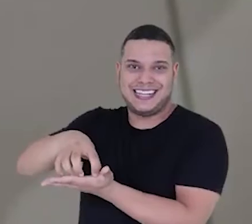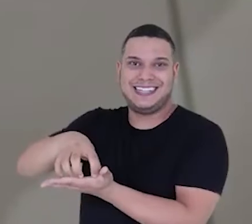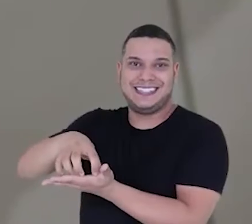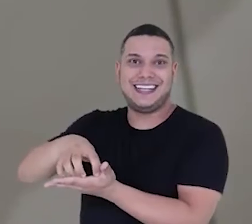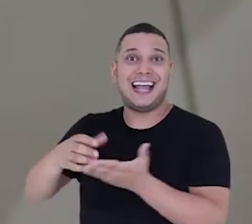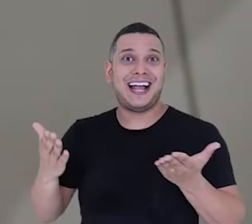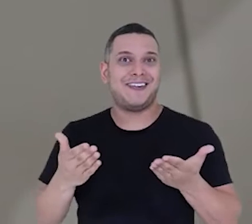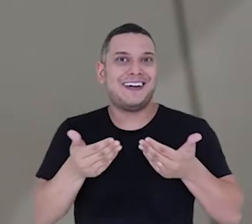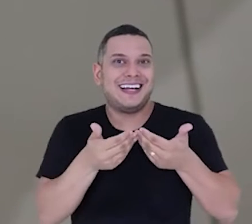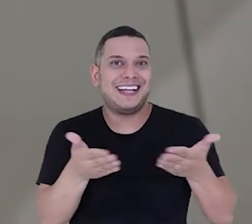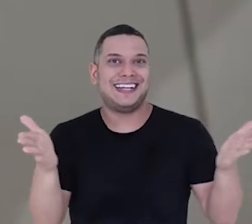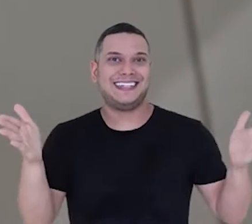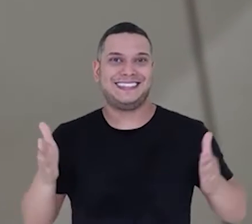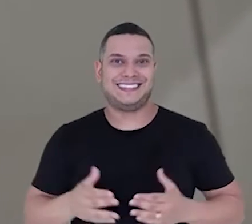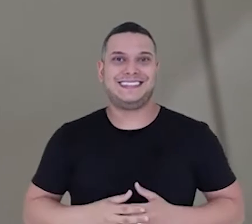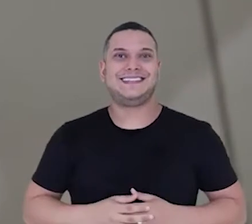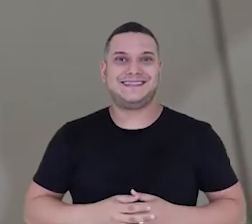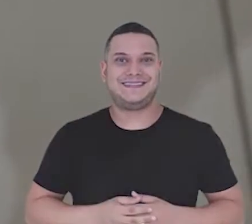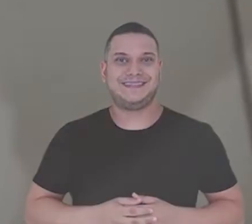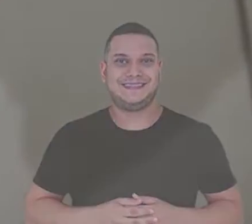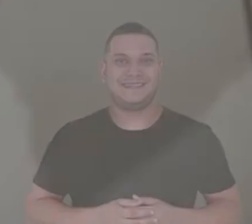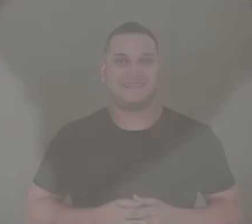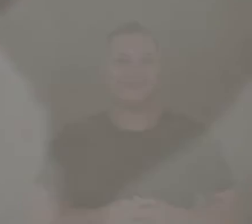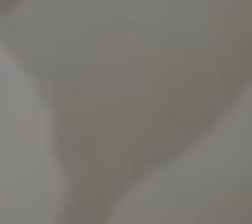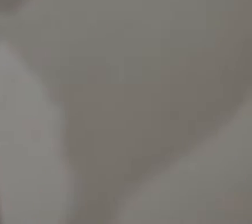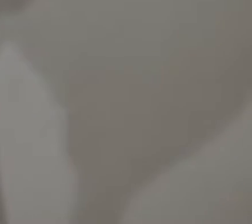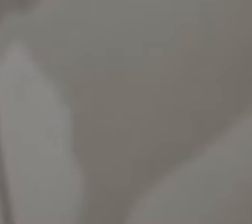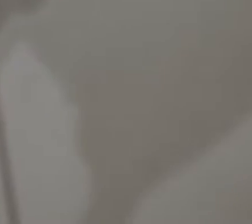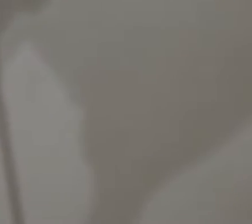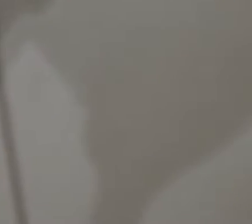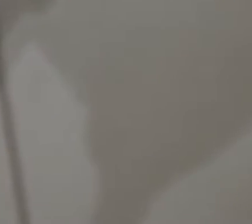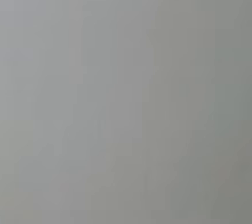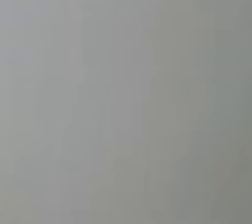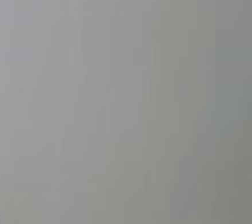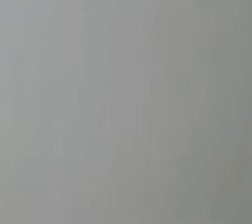a um âmbito privado dos escritórios da sede da USE Minas.